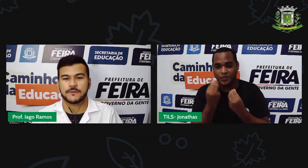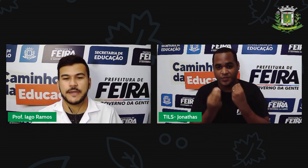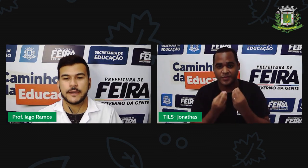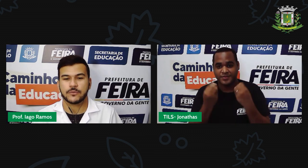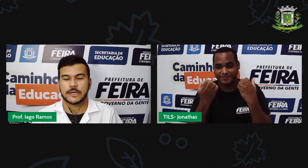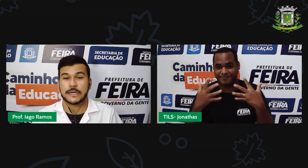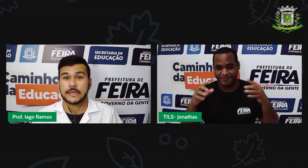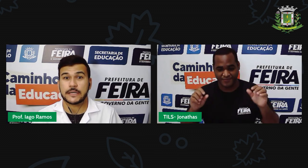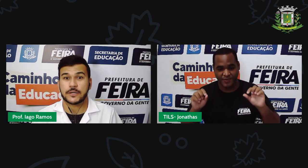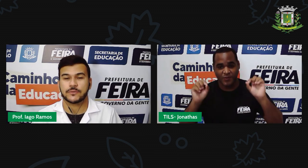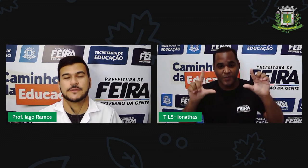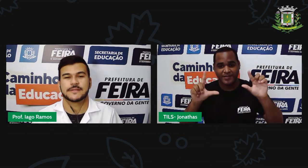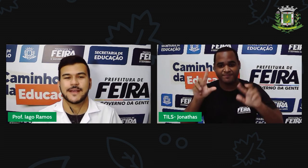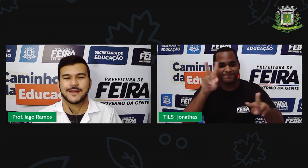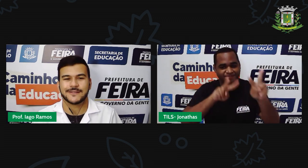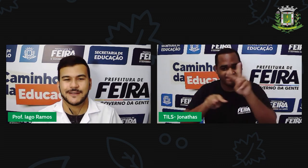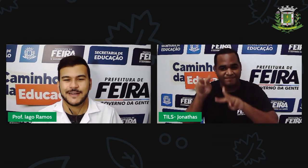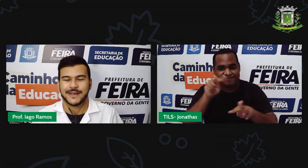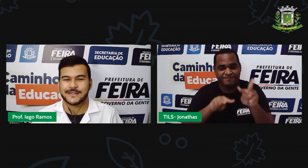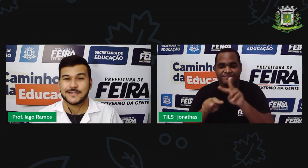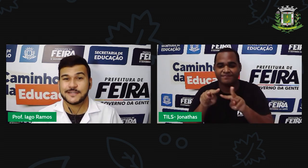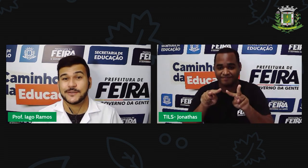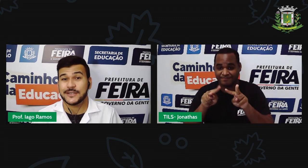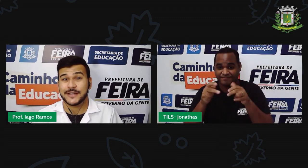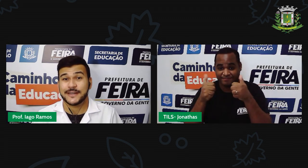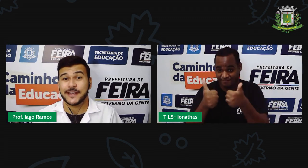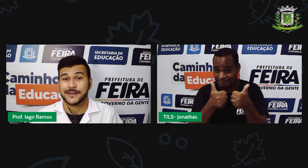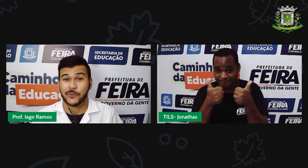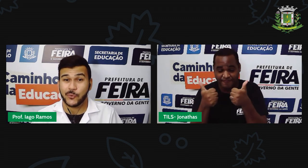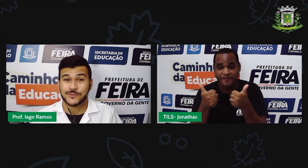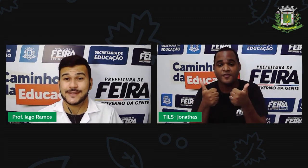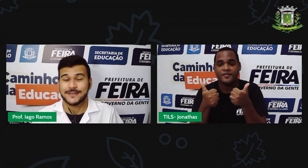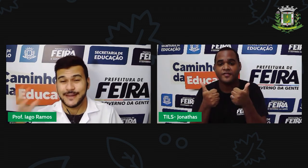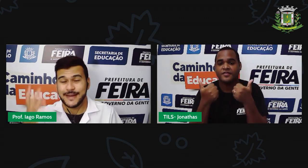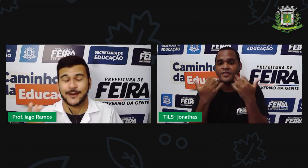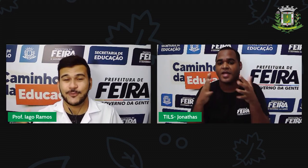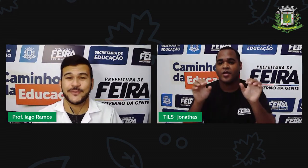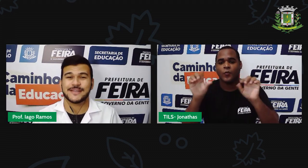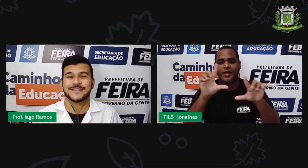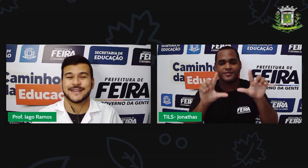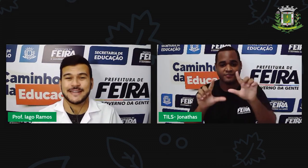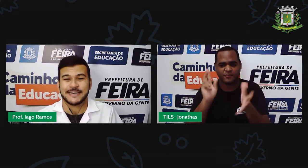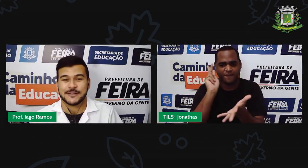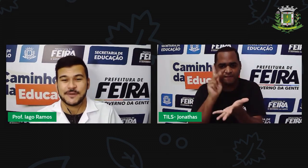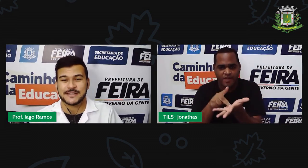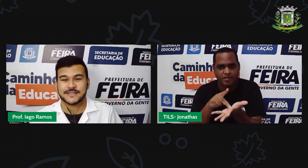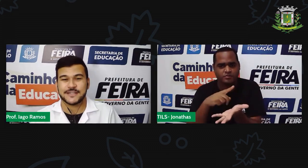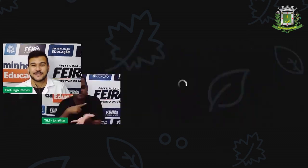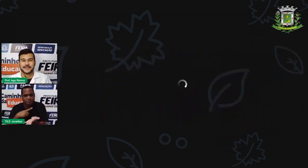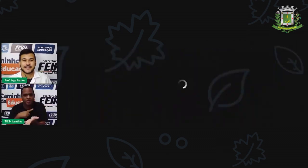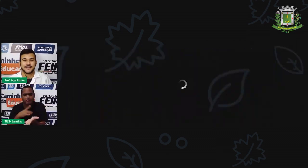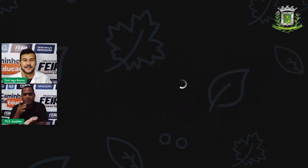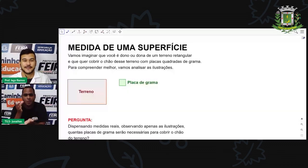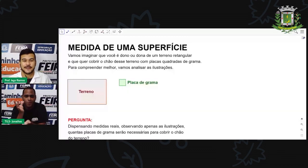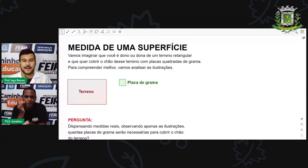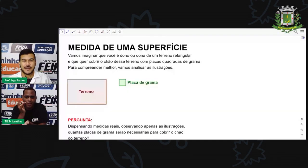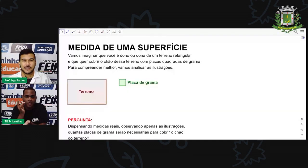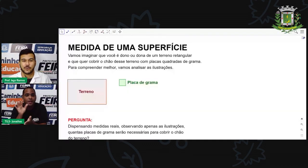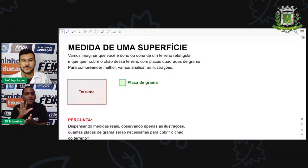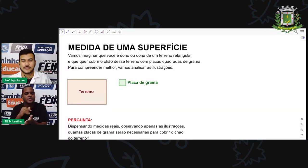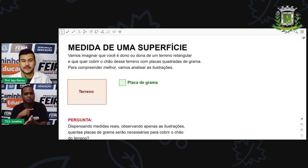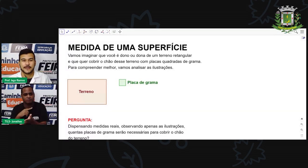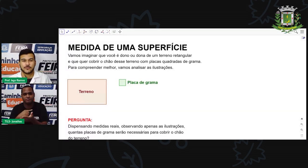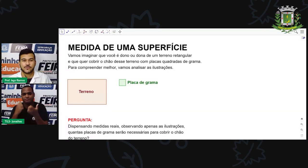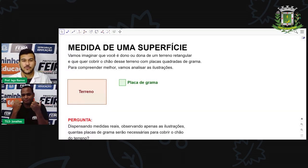quadro virtual certo a gente não tem aqui a lousa real física quase a gente tem aqui